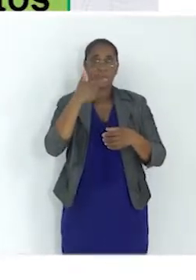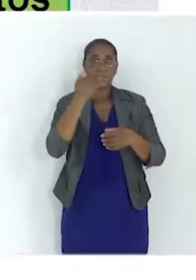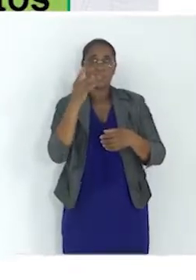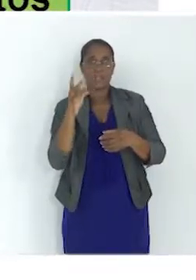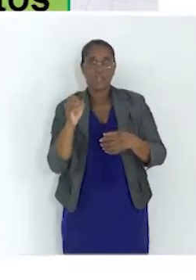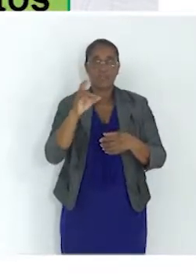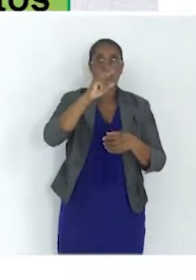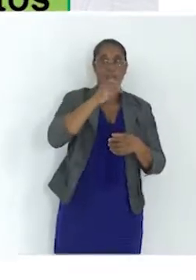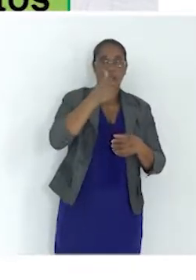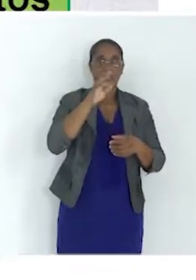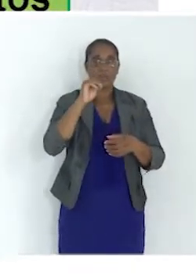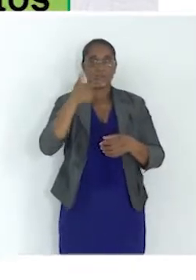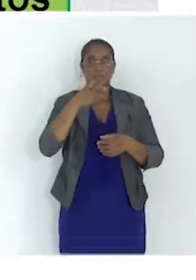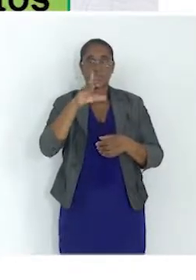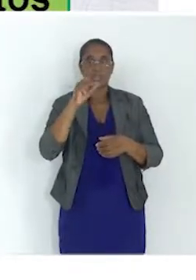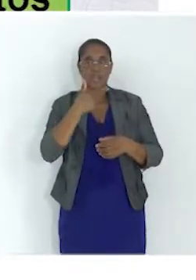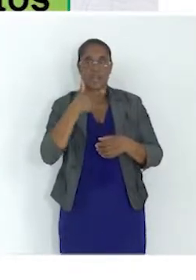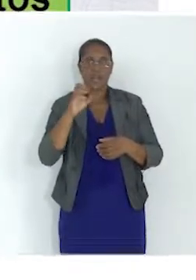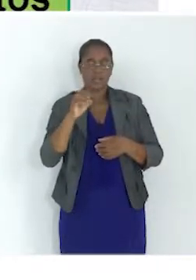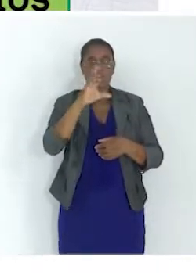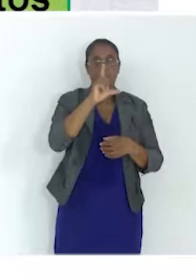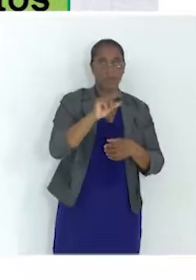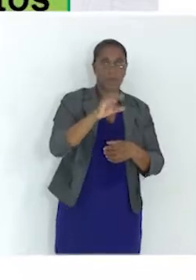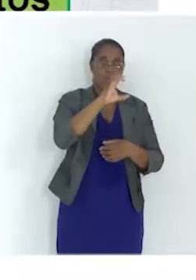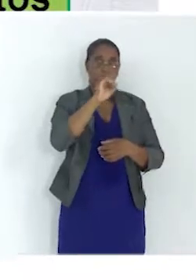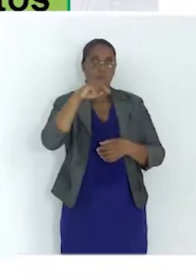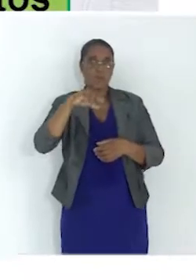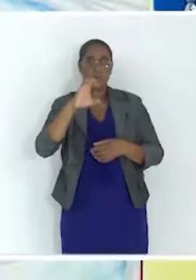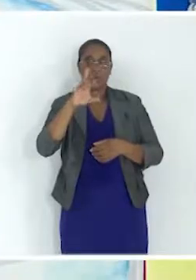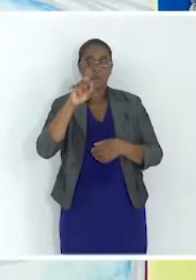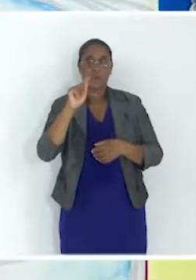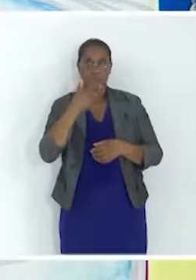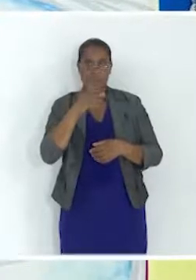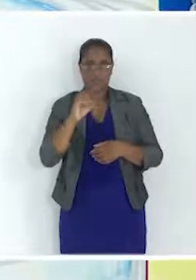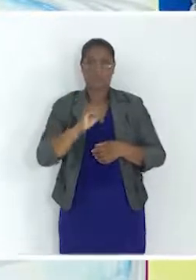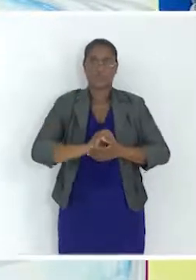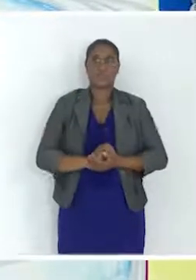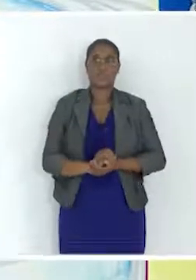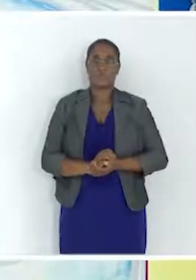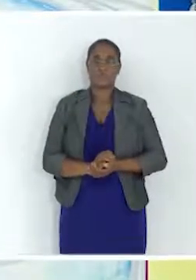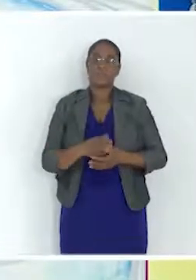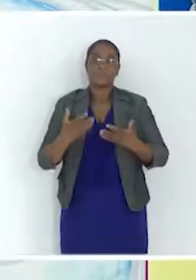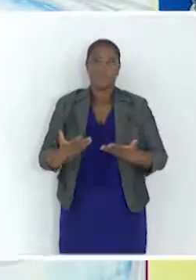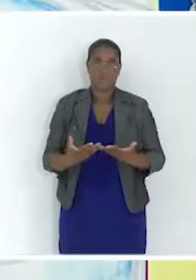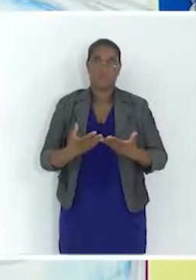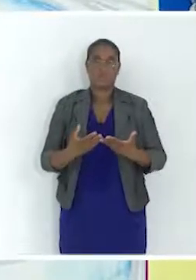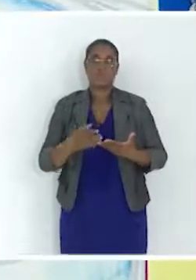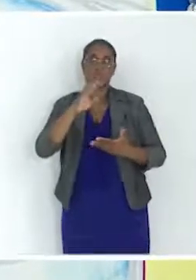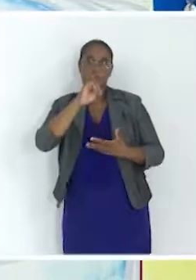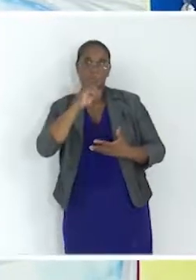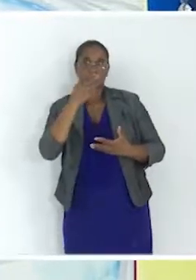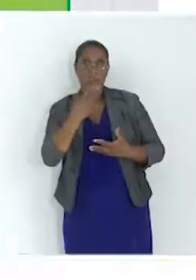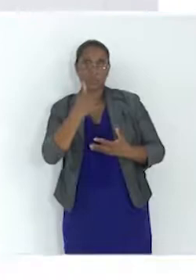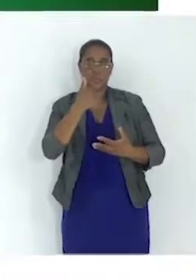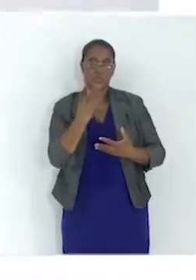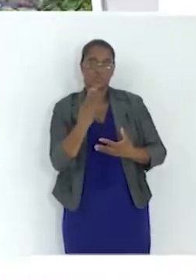concretos. Concretos e abstratos. Então, os substantivos próprios é